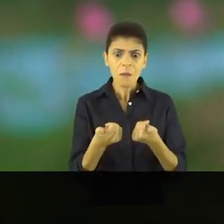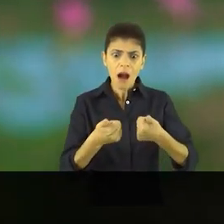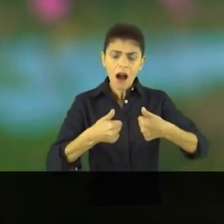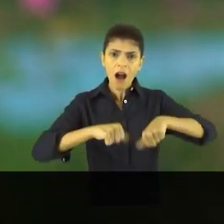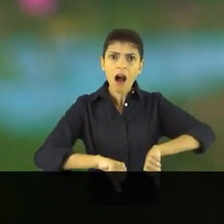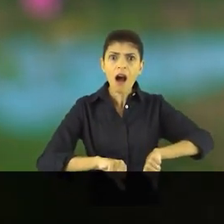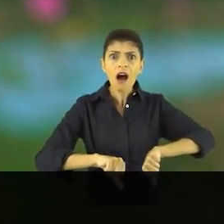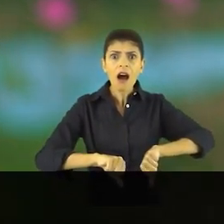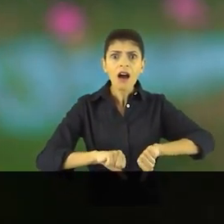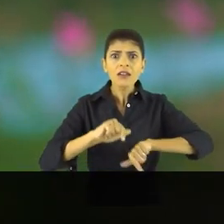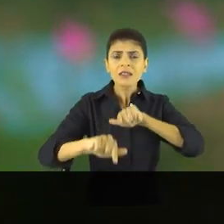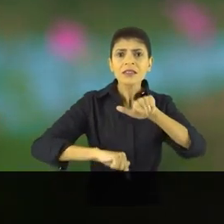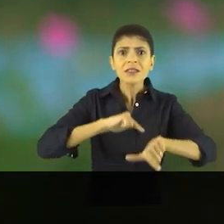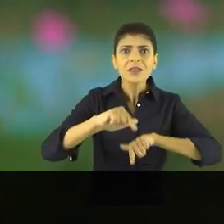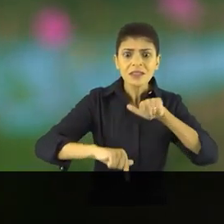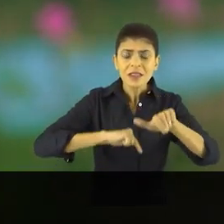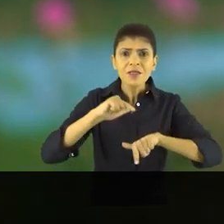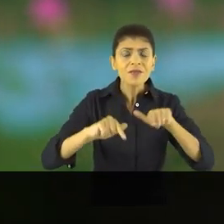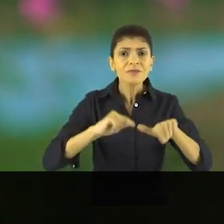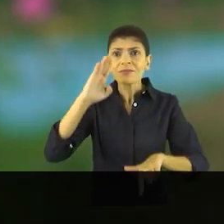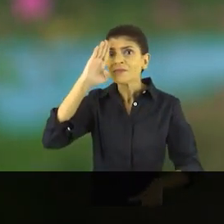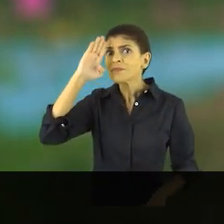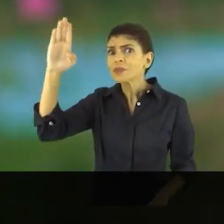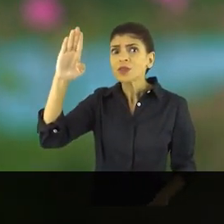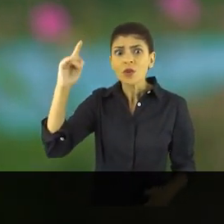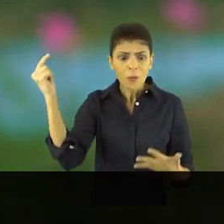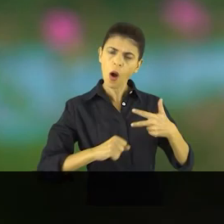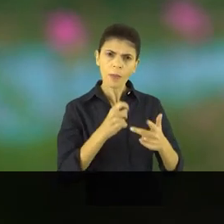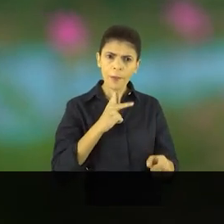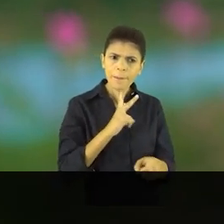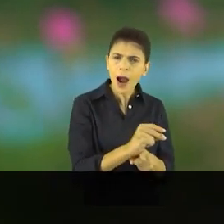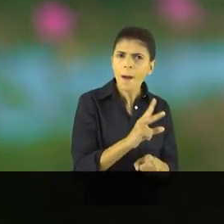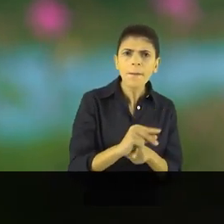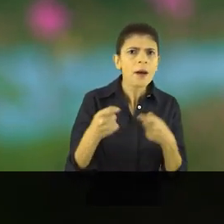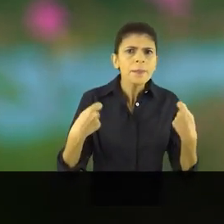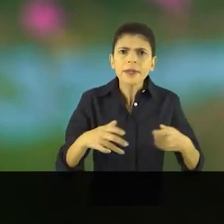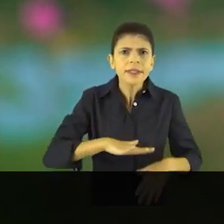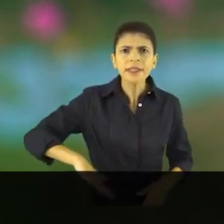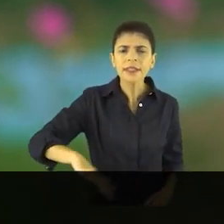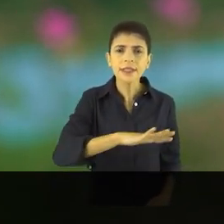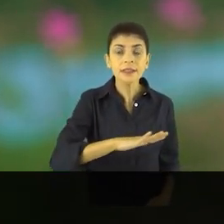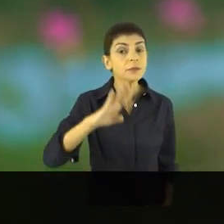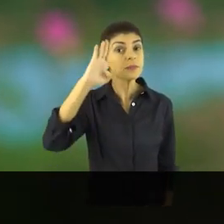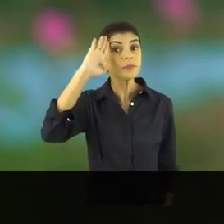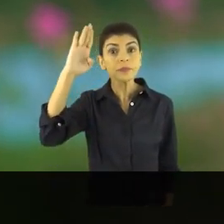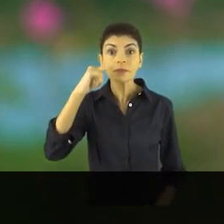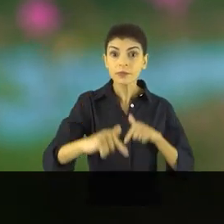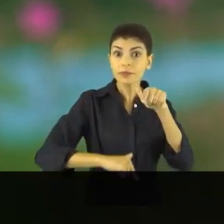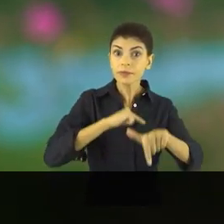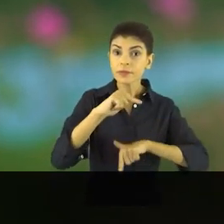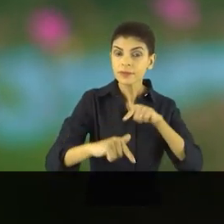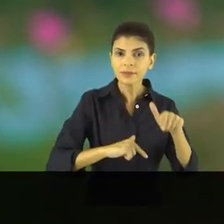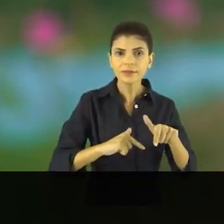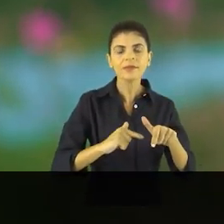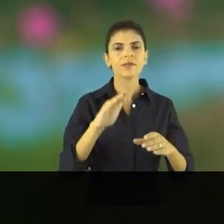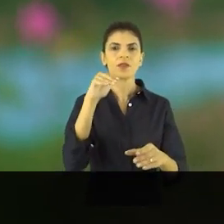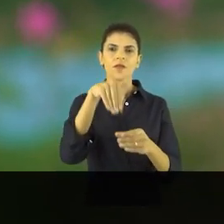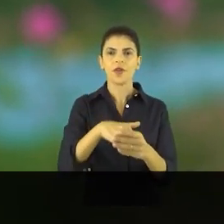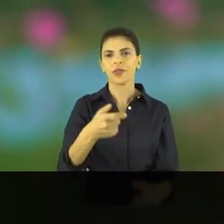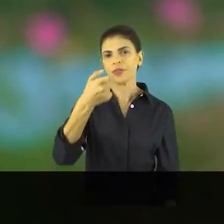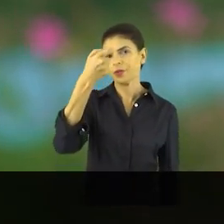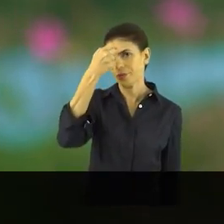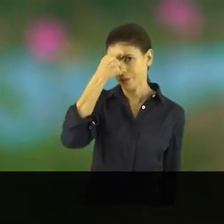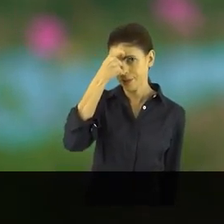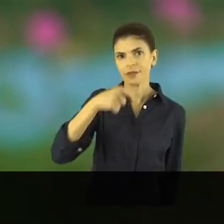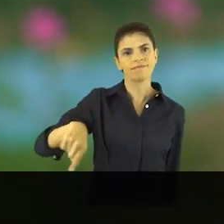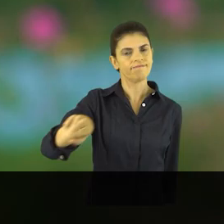serviços piorando. Serviços tão essenciais que a gente tanto precisa, como a saúde e a educação, ficam cada vez